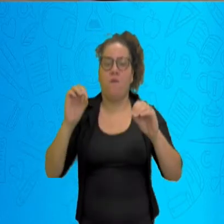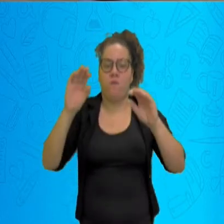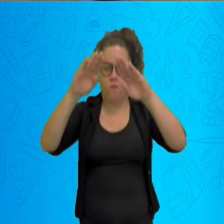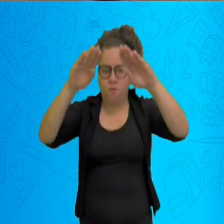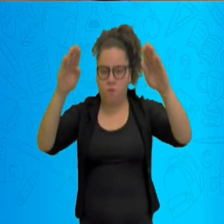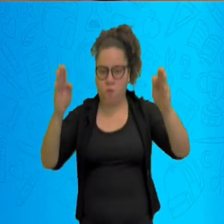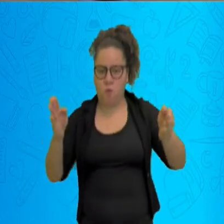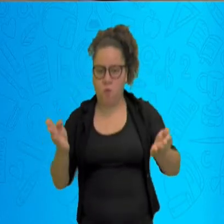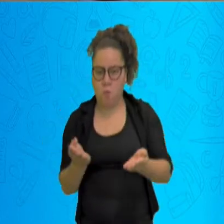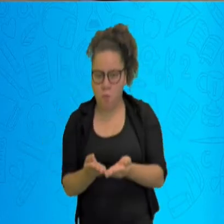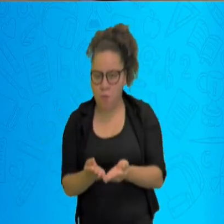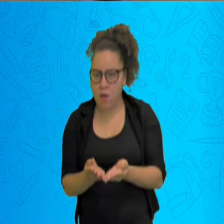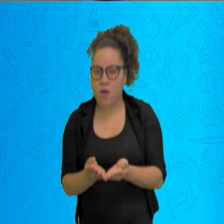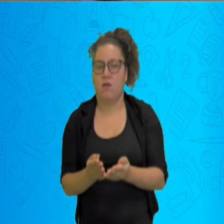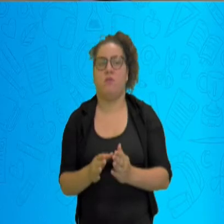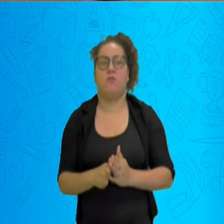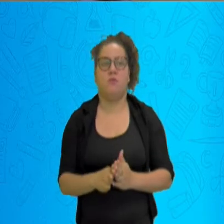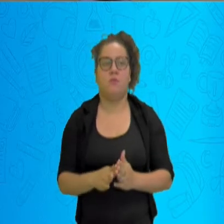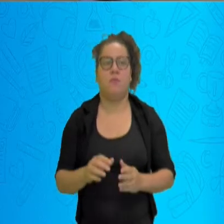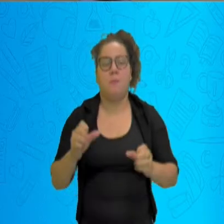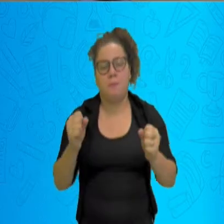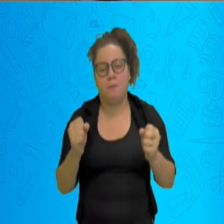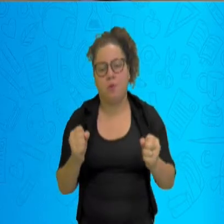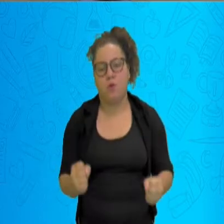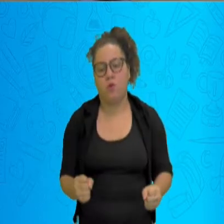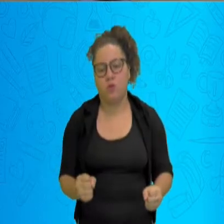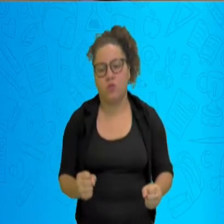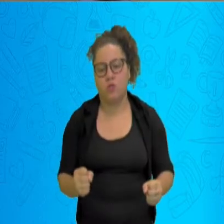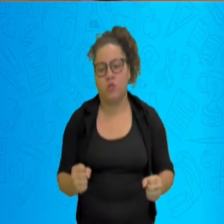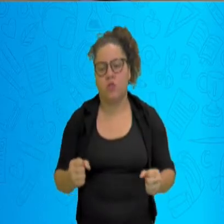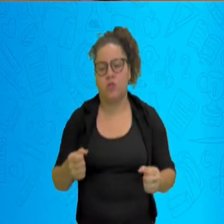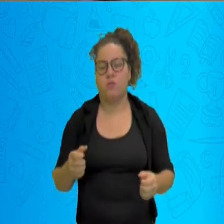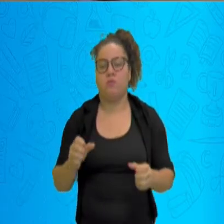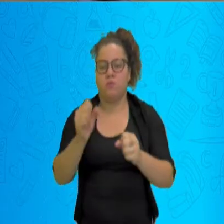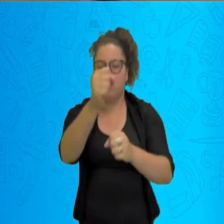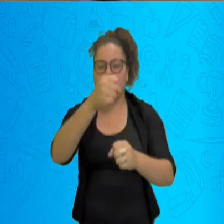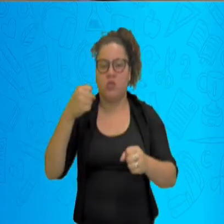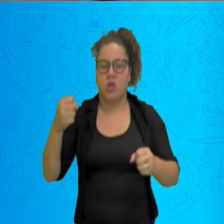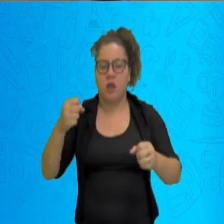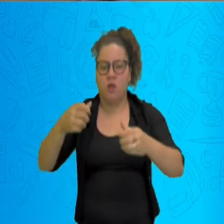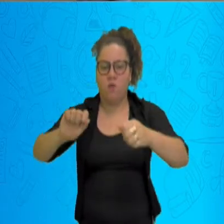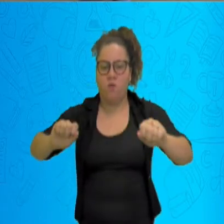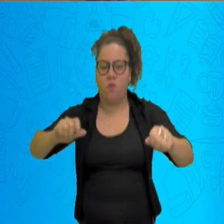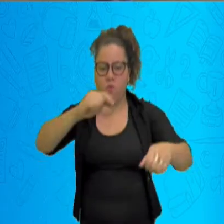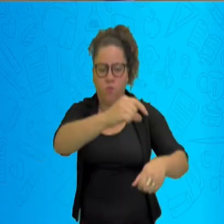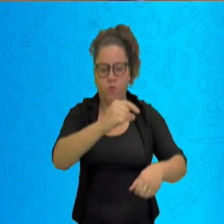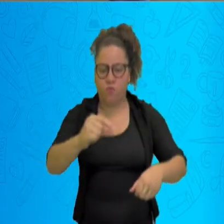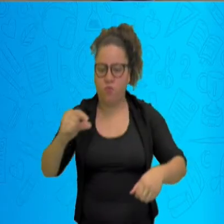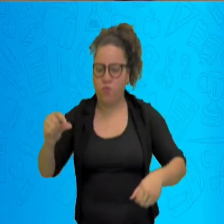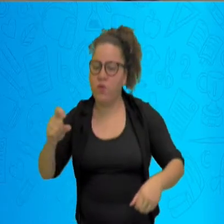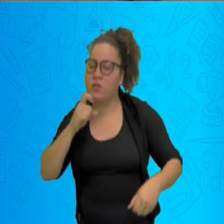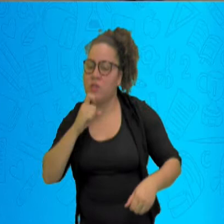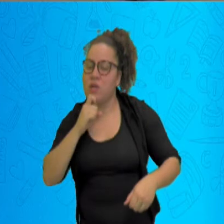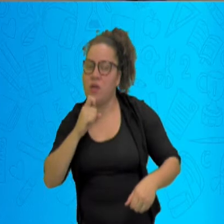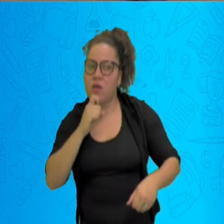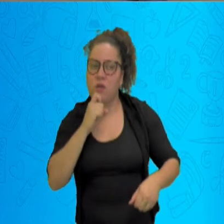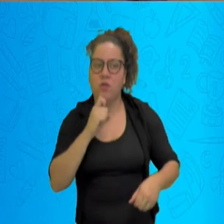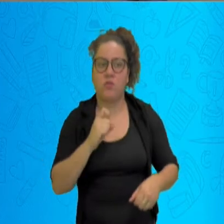pode ser encontrada na forma de gelo, neve e granizo.